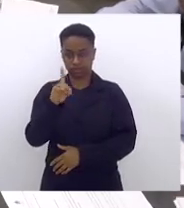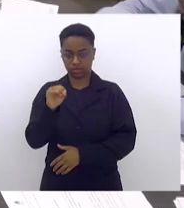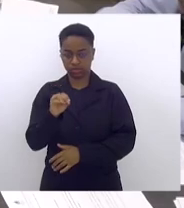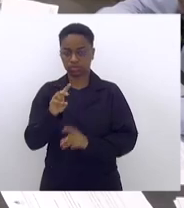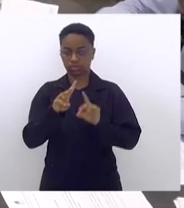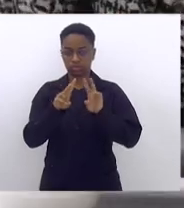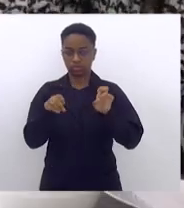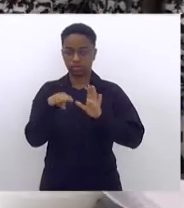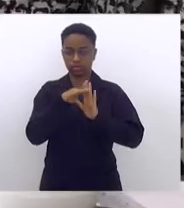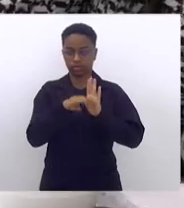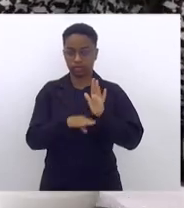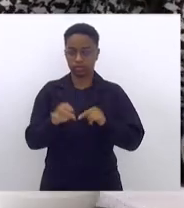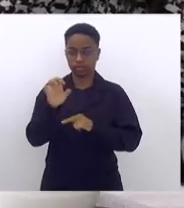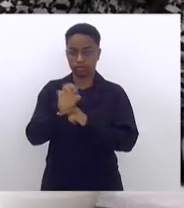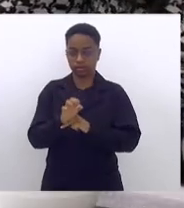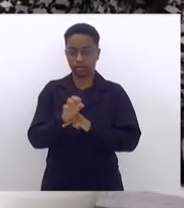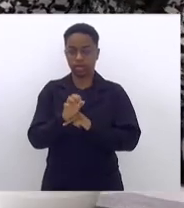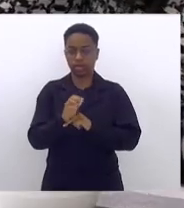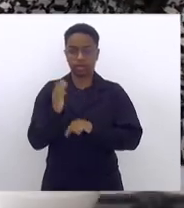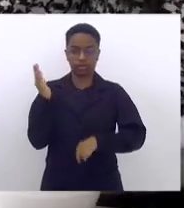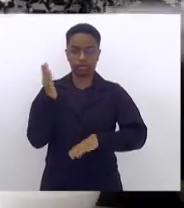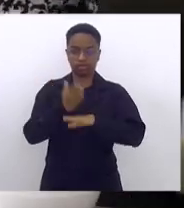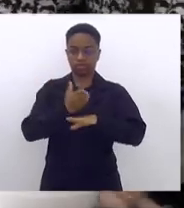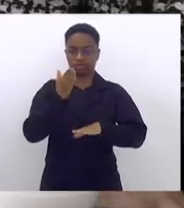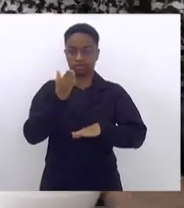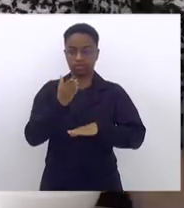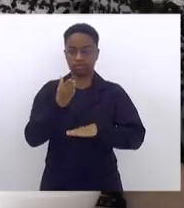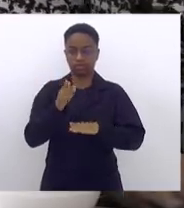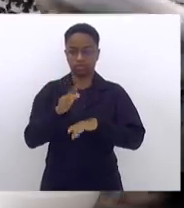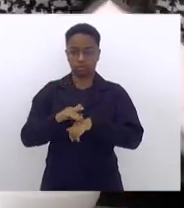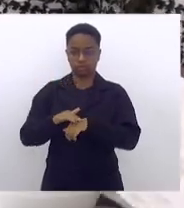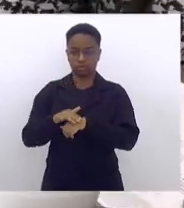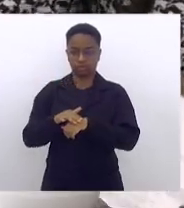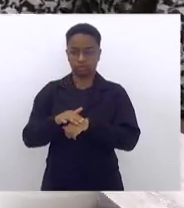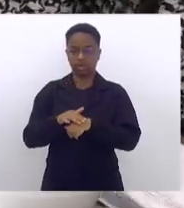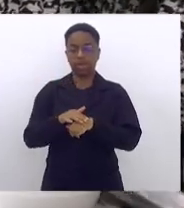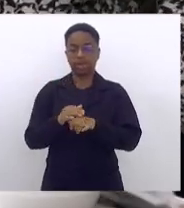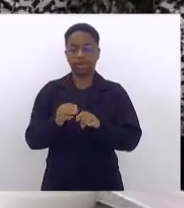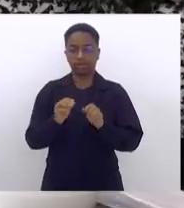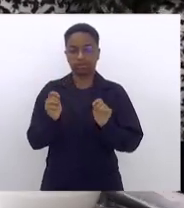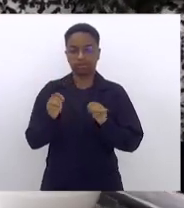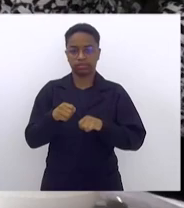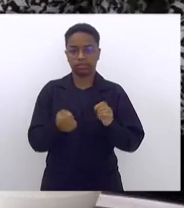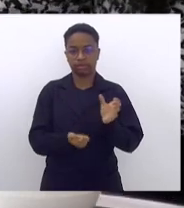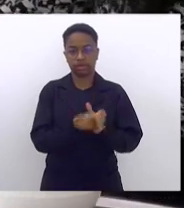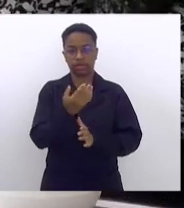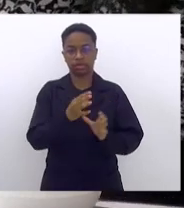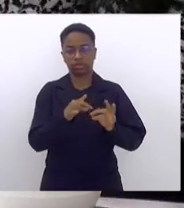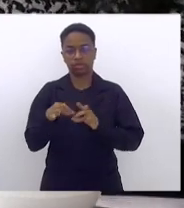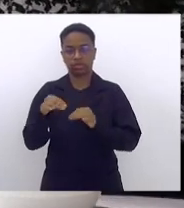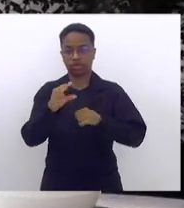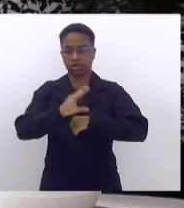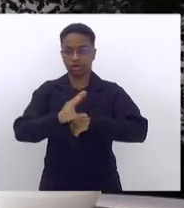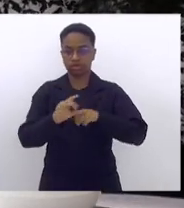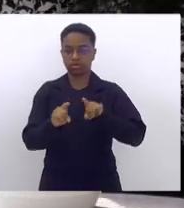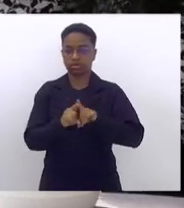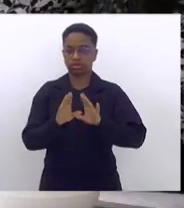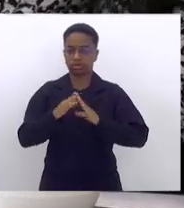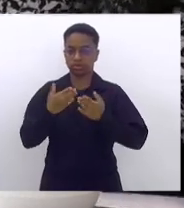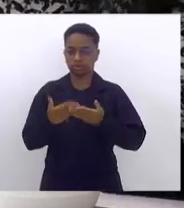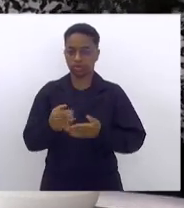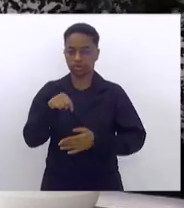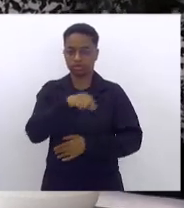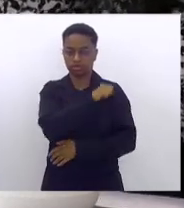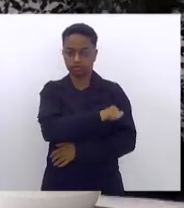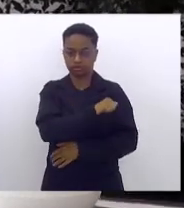Prevenção e Combate à Cisticercose, a ser implantado em todas as escolas e creches localizadas no âmbito do Estado do Rio de Janeiro. Para